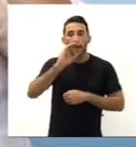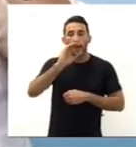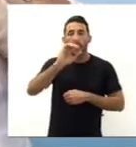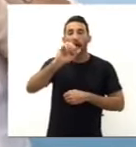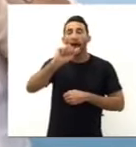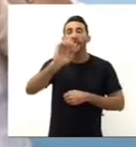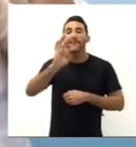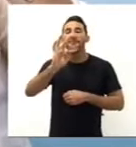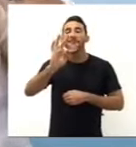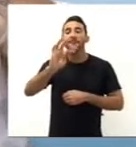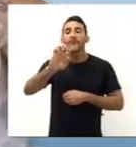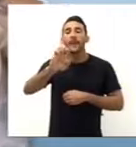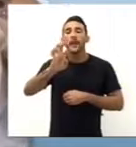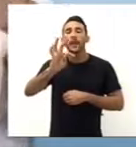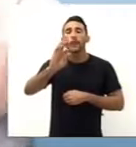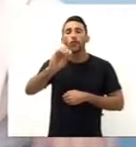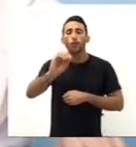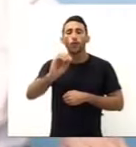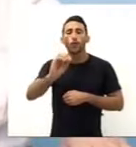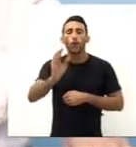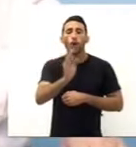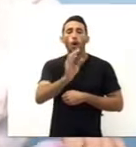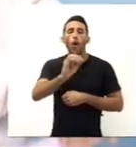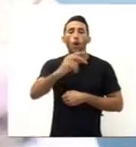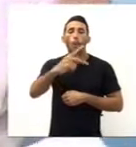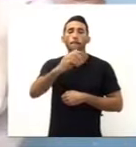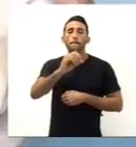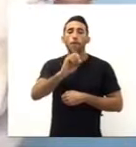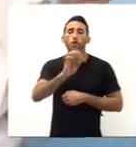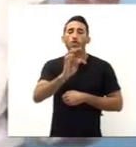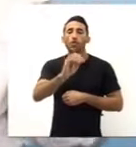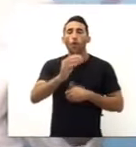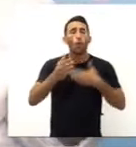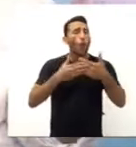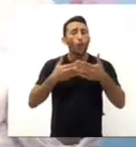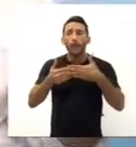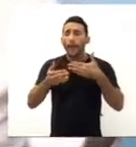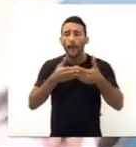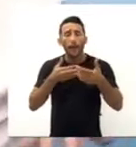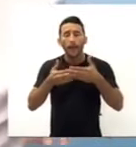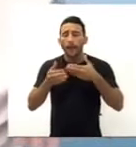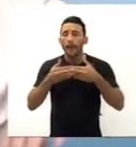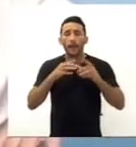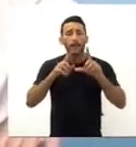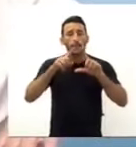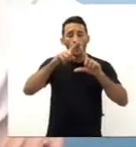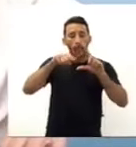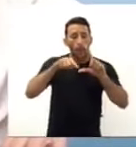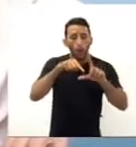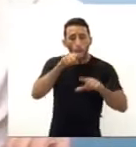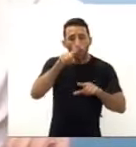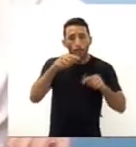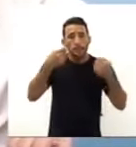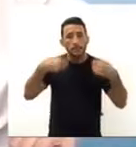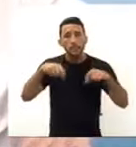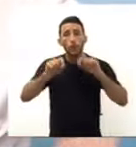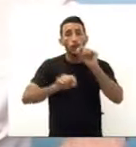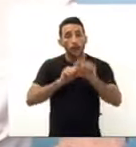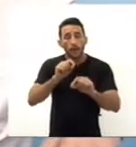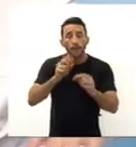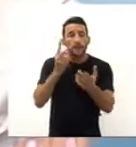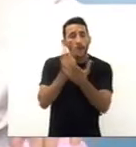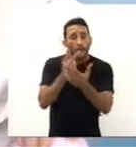Primeira coisa, sempre que você pegar qualquer triângulo, você tem que encontrar quem? O ângulo